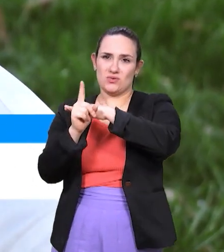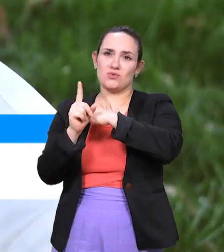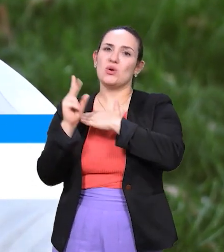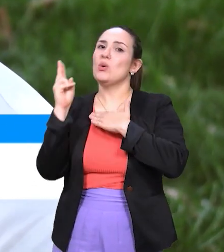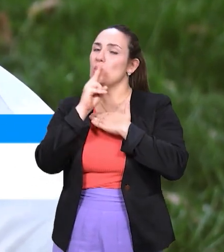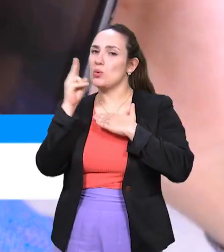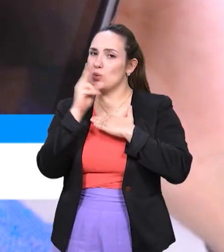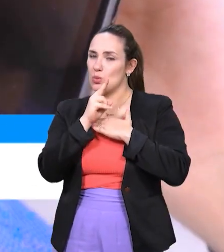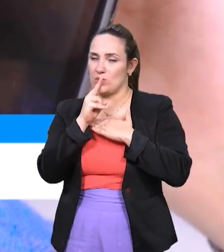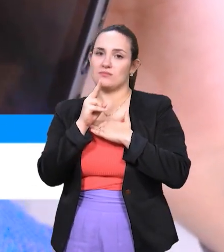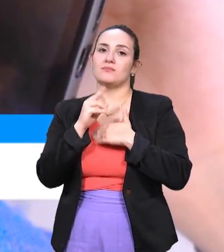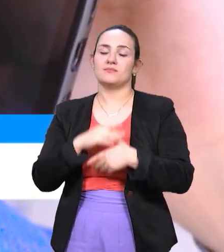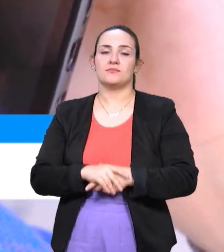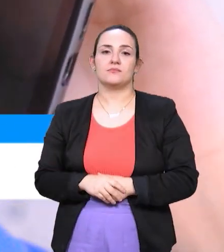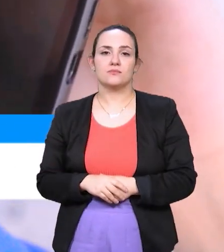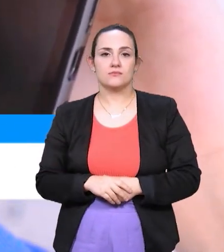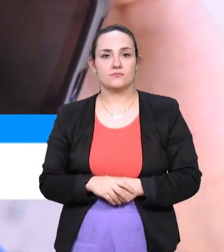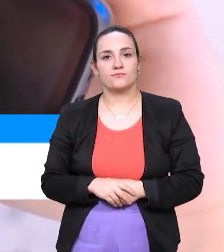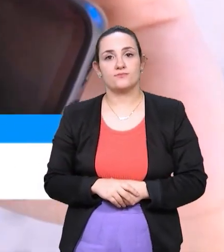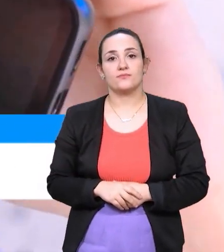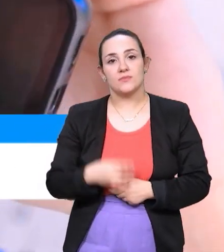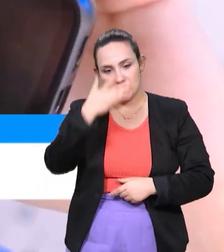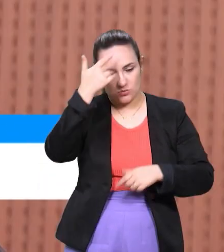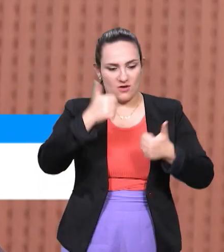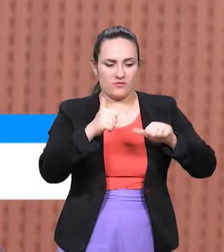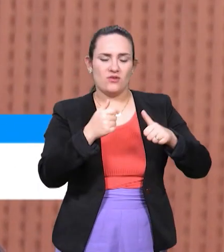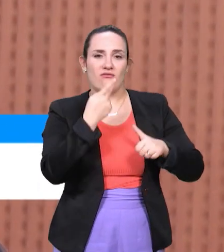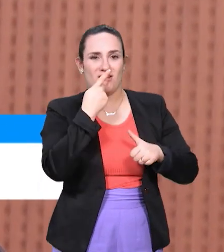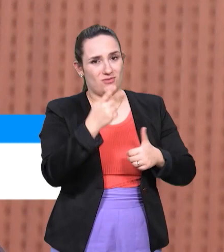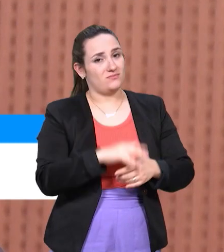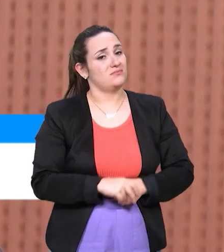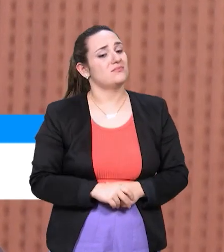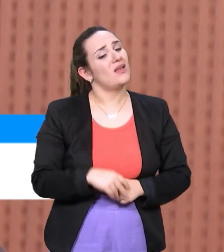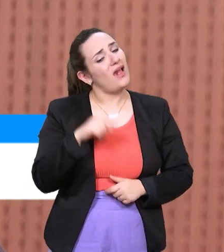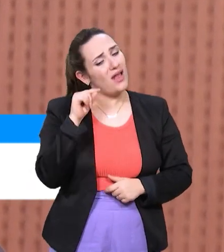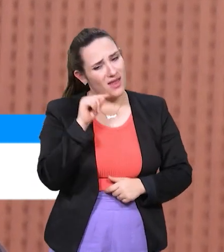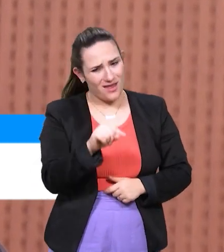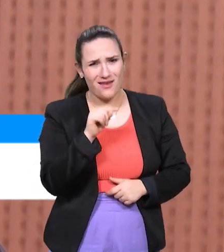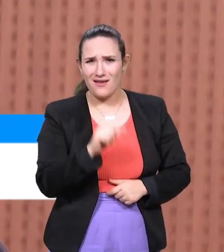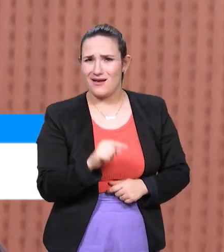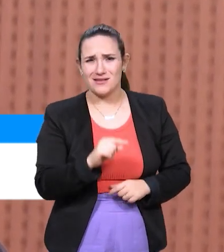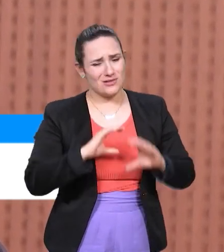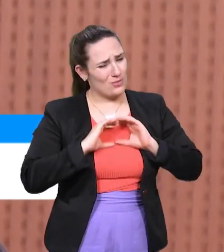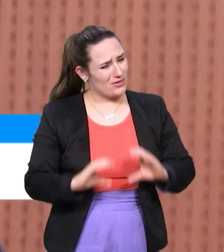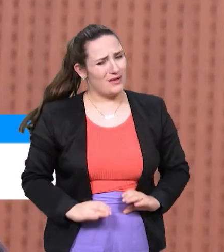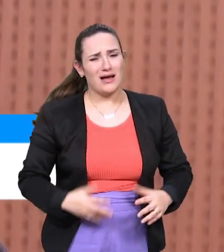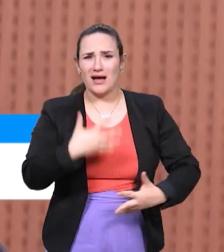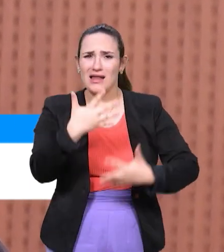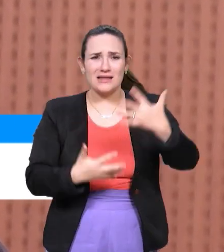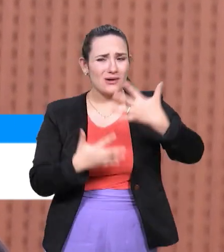de atendimento às chamadas de emergência. O relator da matéria destacou que esse tipo de